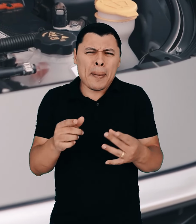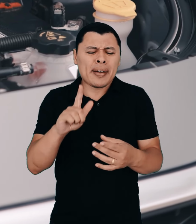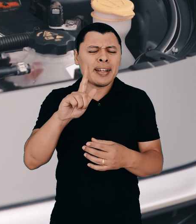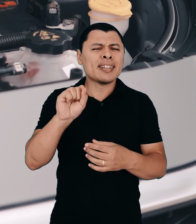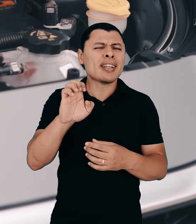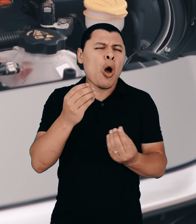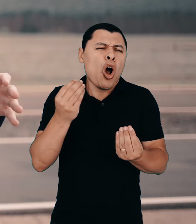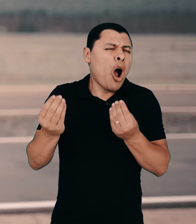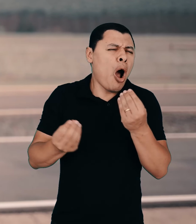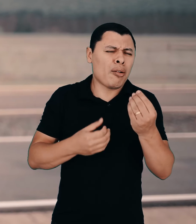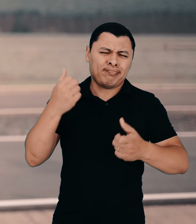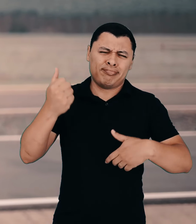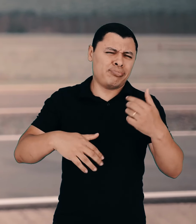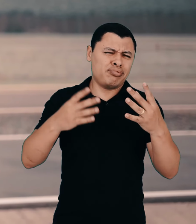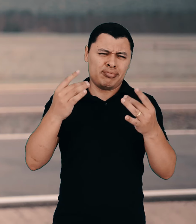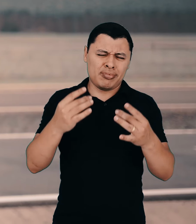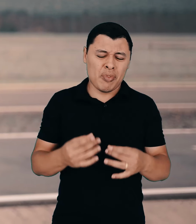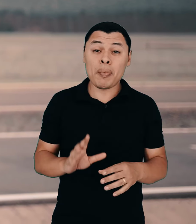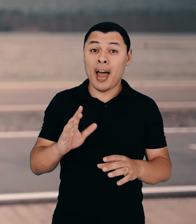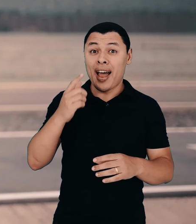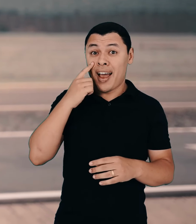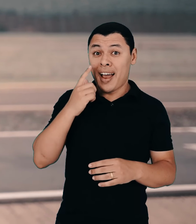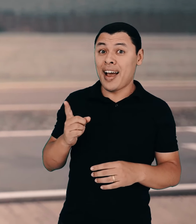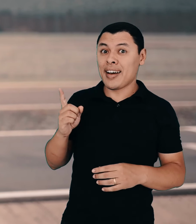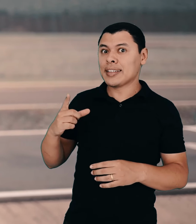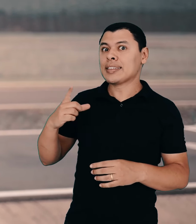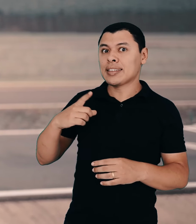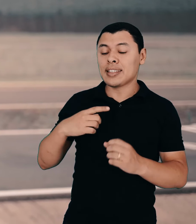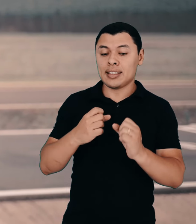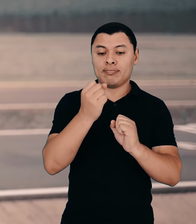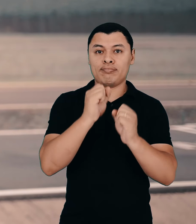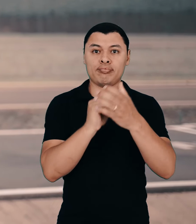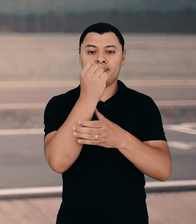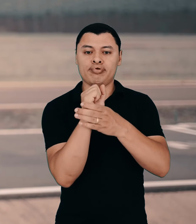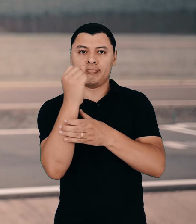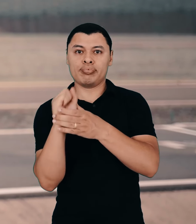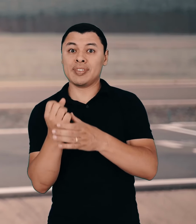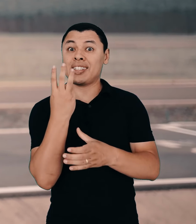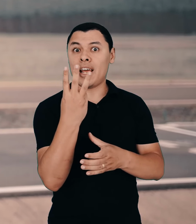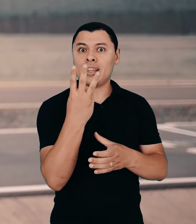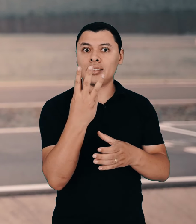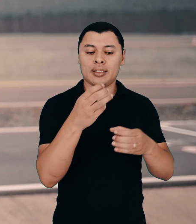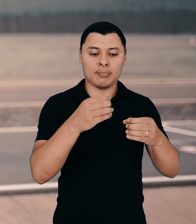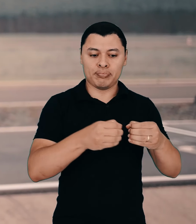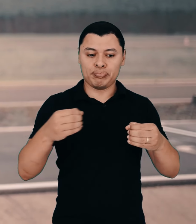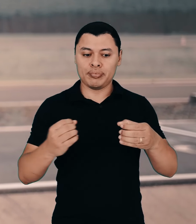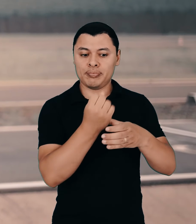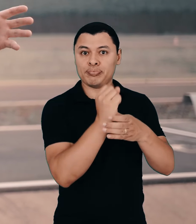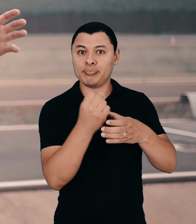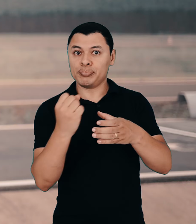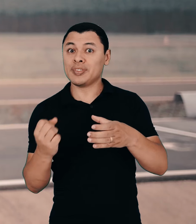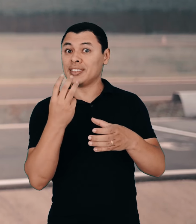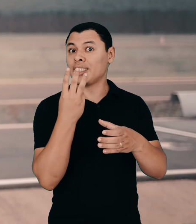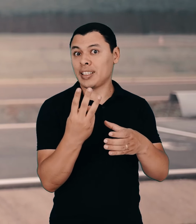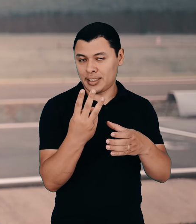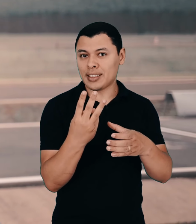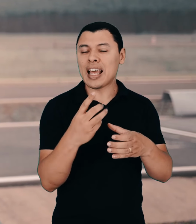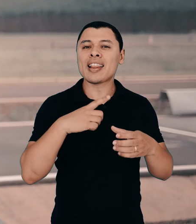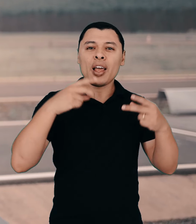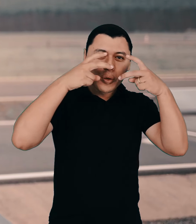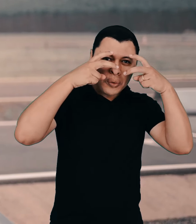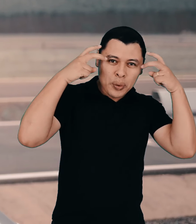técnicas dessa família. Só que aqui, pela primeira vez, a gente tem aplicação em 3 cilindros, né? Esse motor chegou aí na Toro e no Compass. A gente tem a avaliação dos dois veículos aqui no